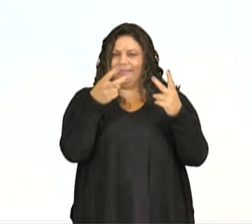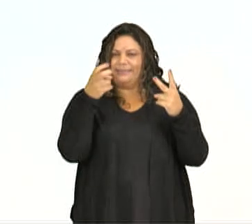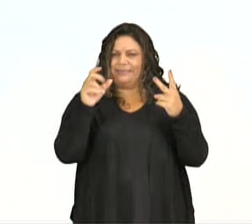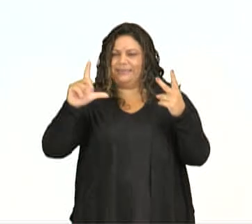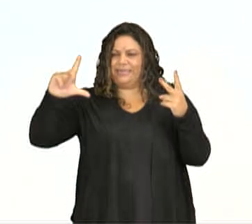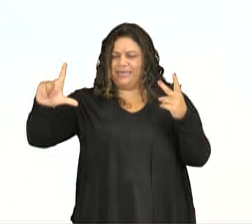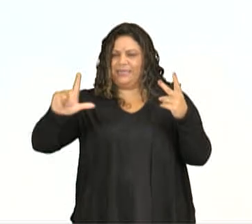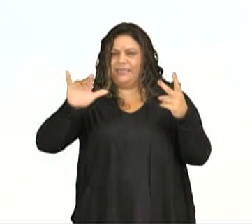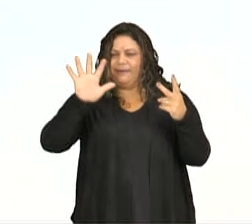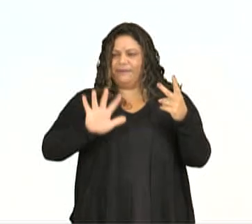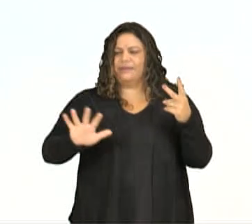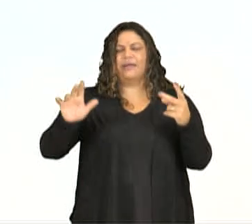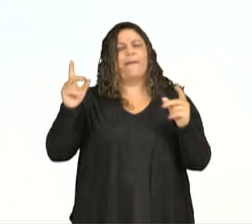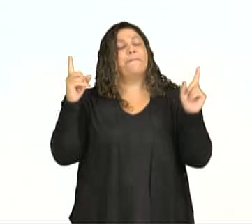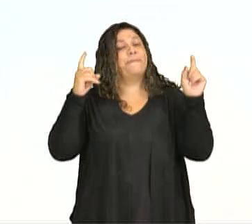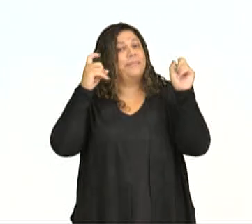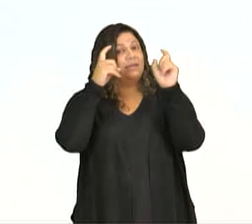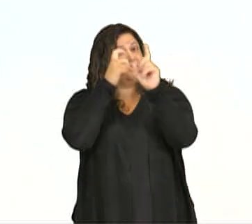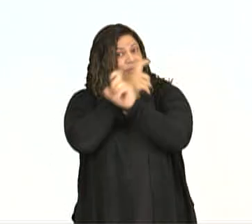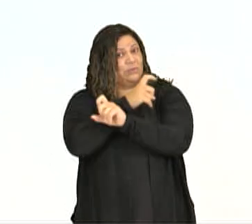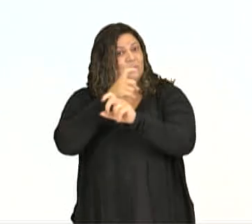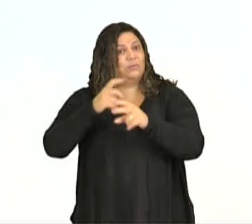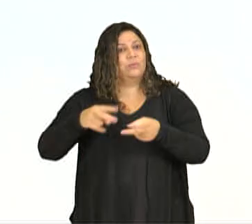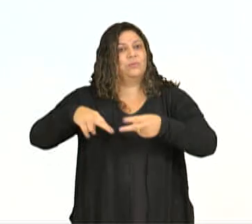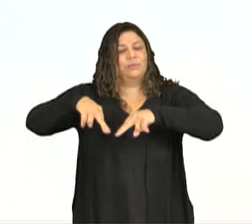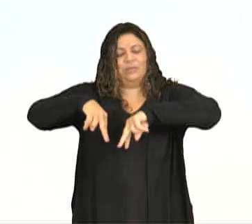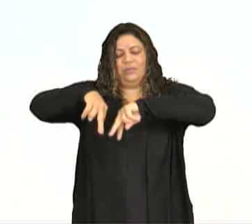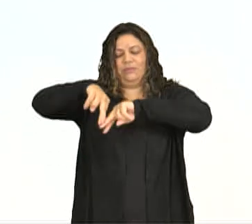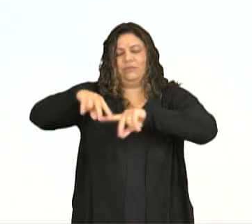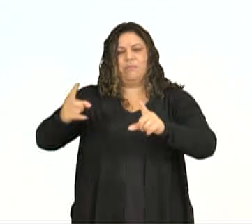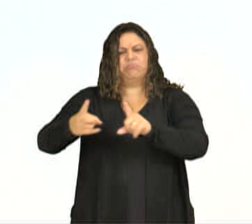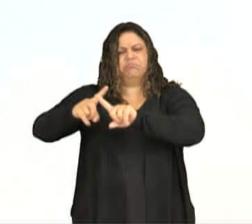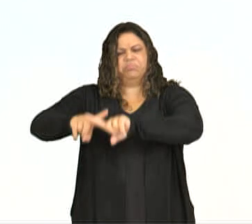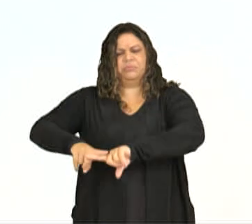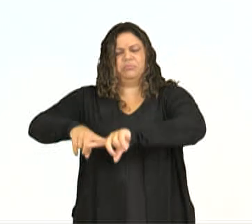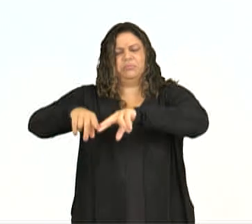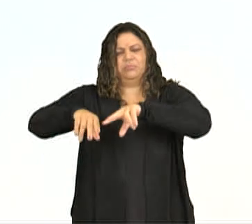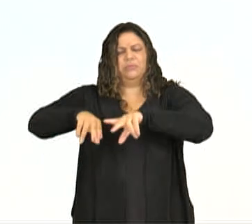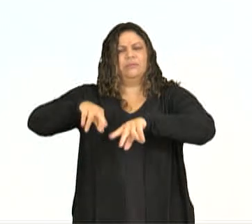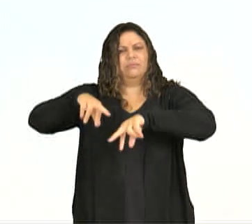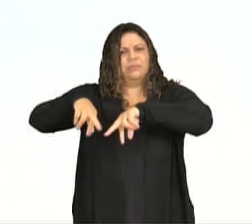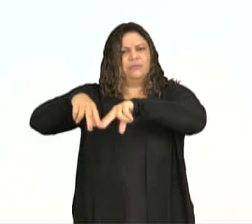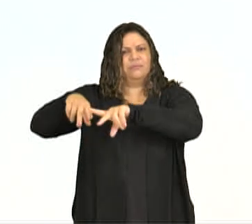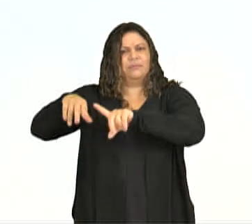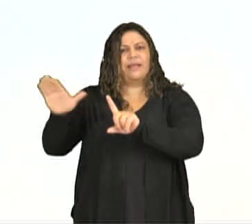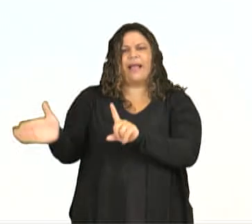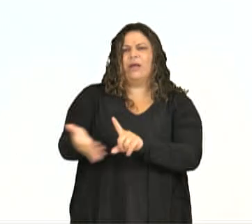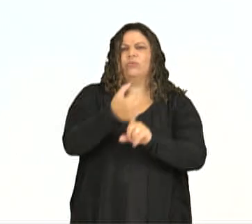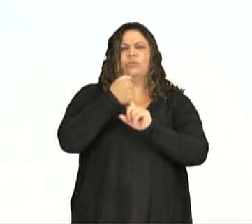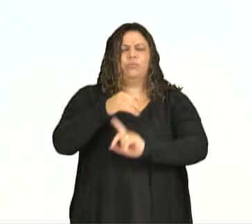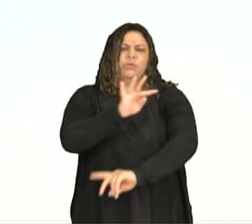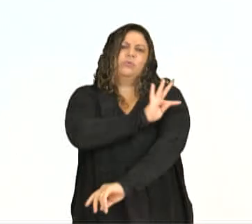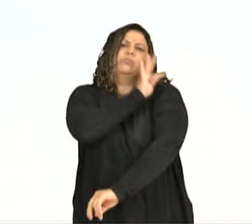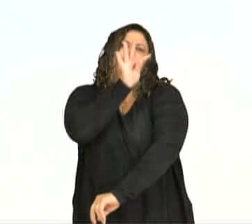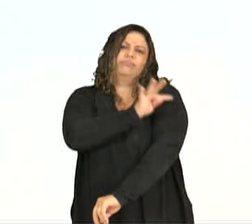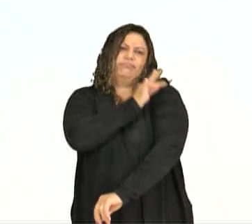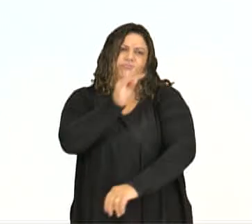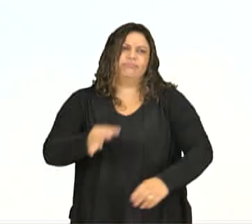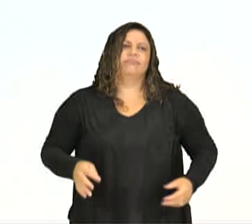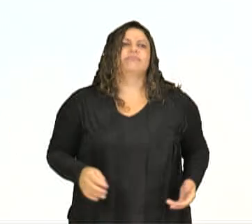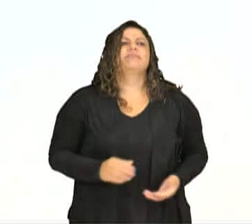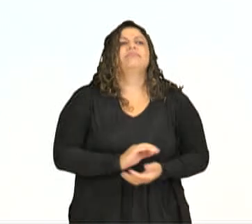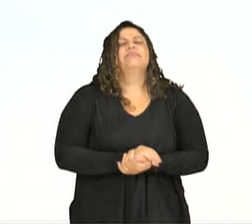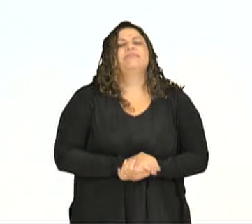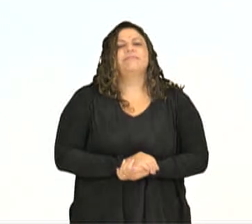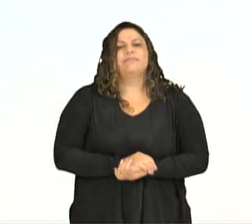uma dificuldade um pouquinho maior e exige que o casal tenha um grande domínio do gesto técnico. Na primeira figura,